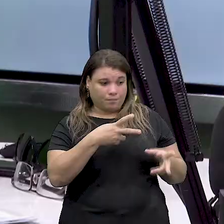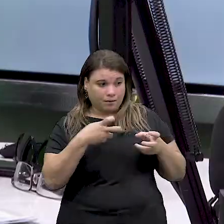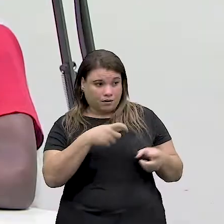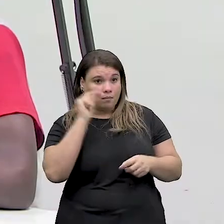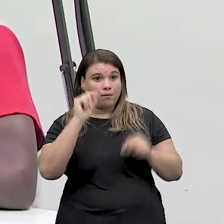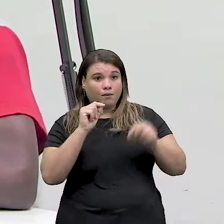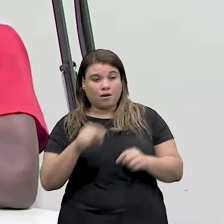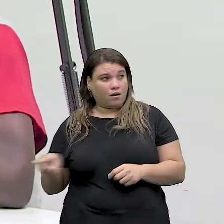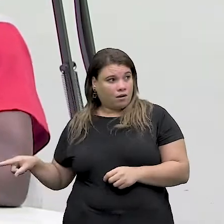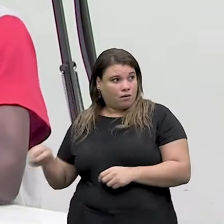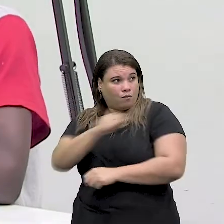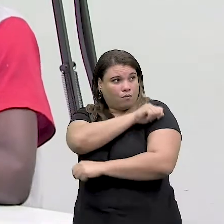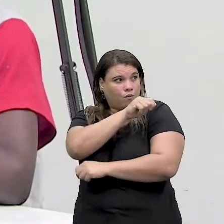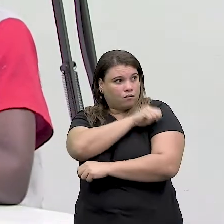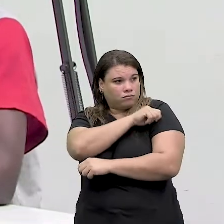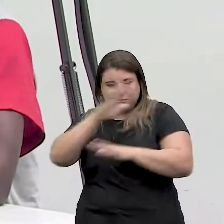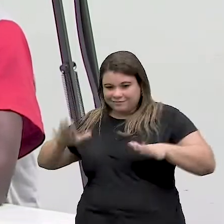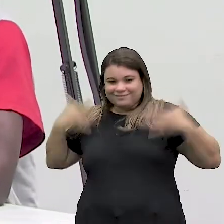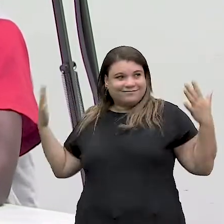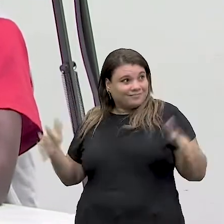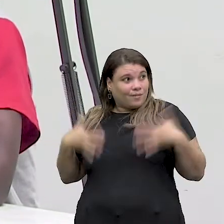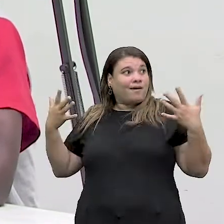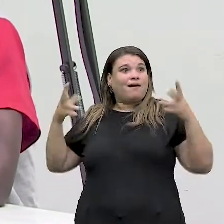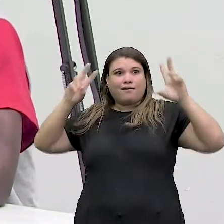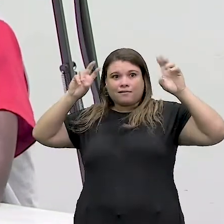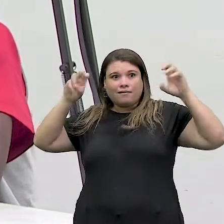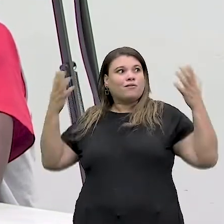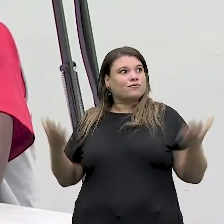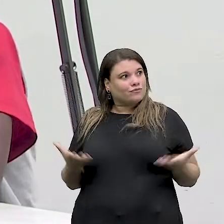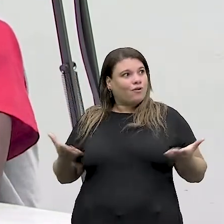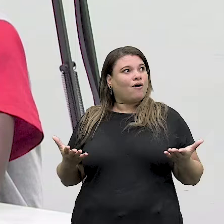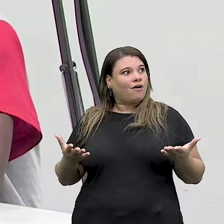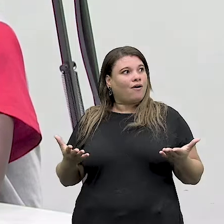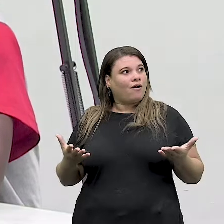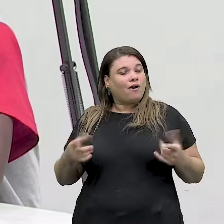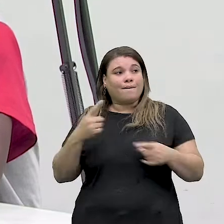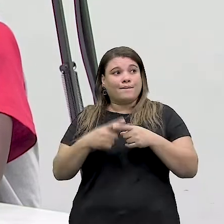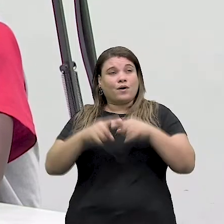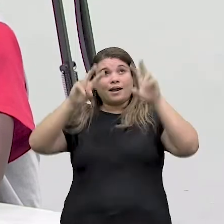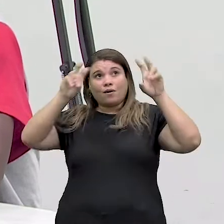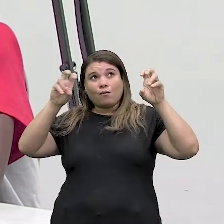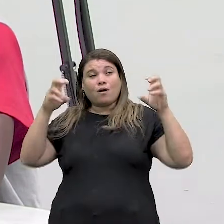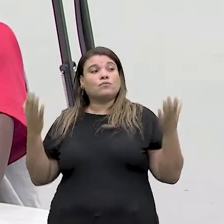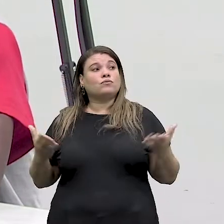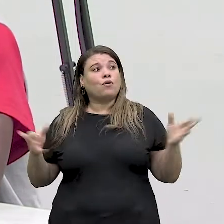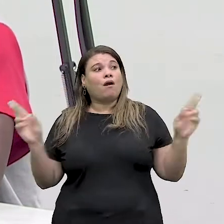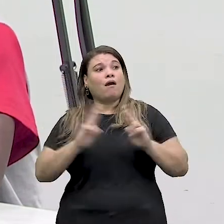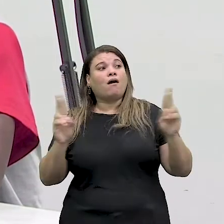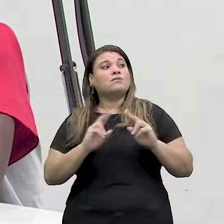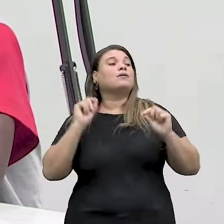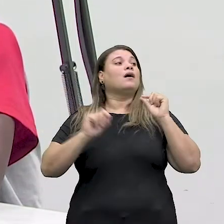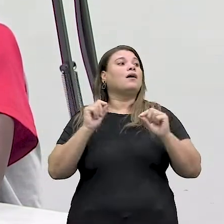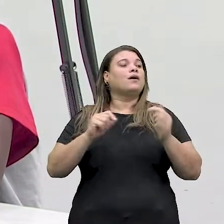globalização e consumismo, gente. E nós consumimos cada dia mais, cada vez mais, né, Sim, Rian? claro. Principalmente novidades e